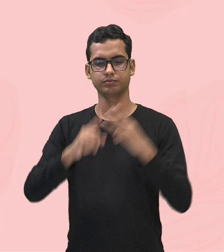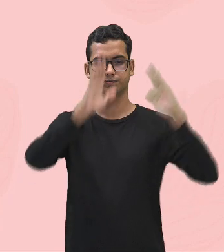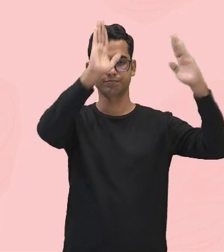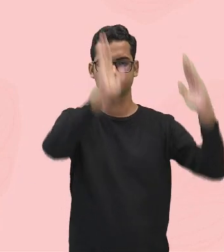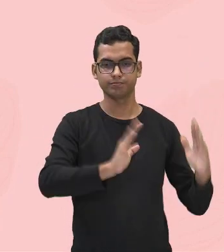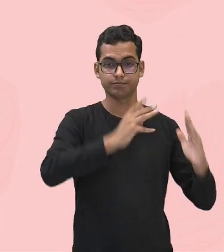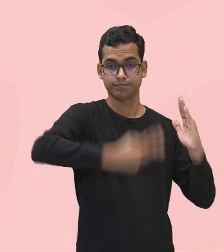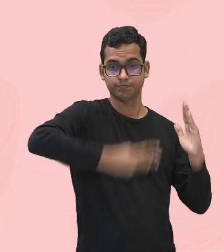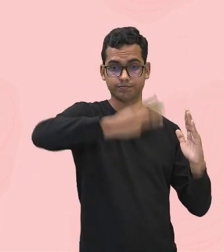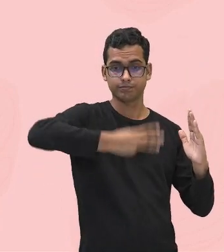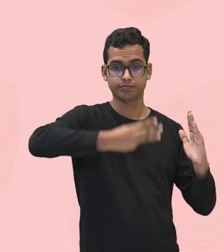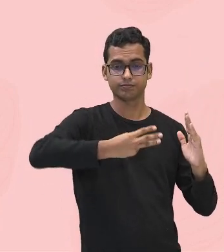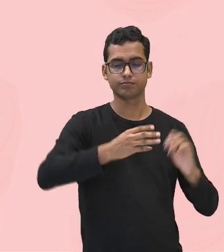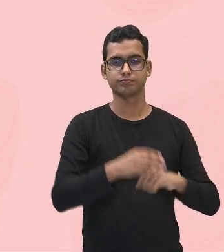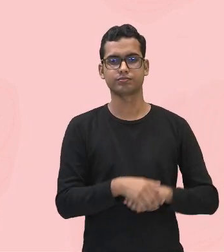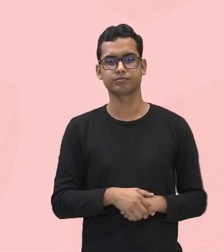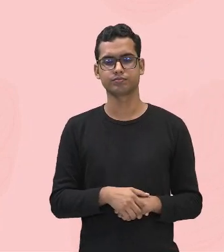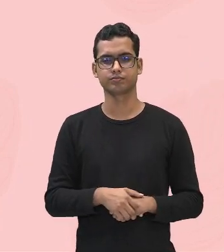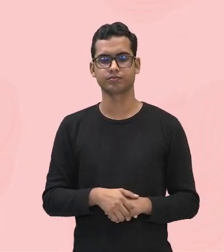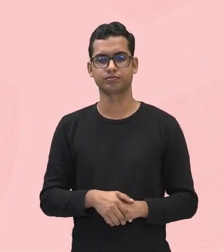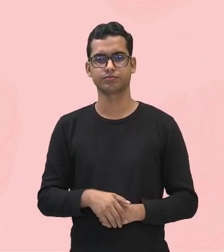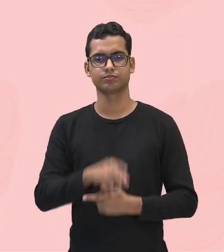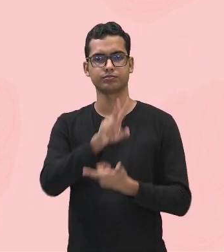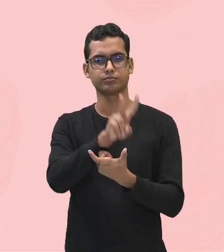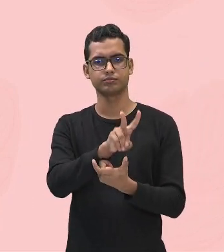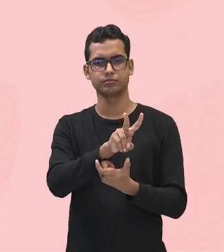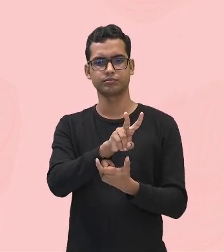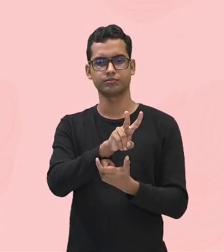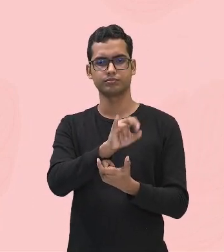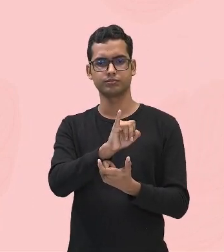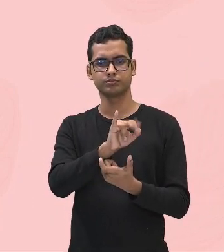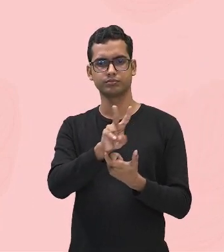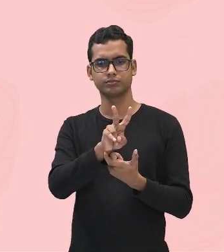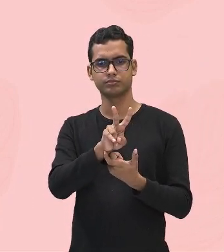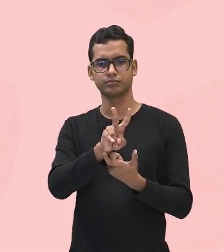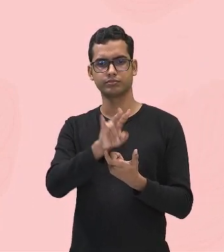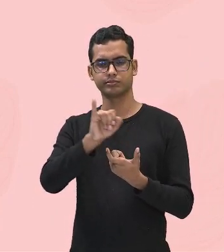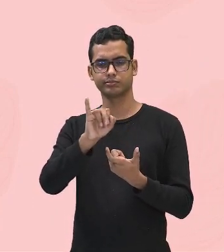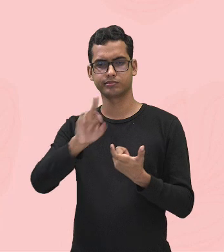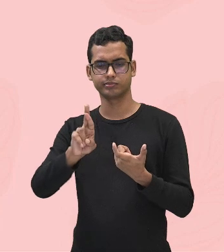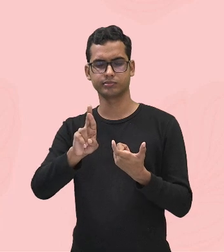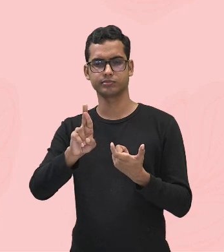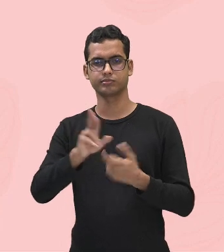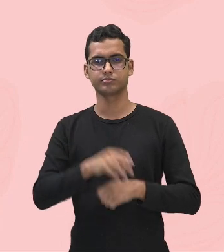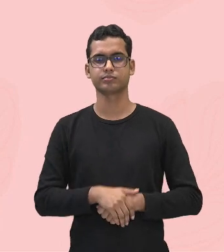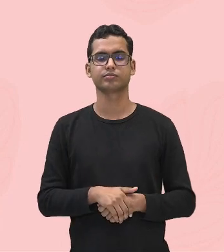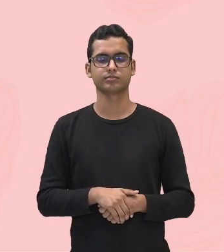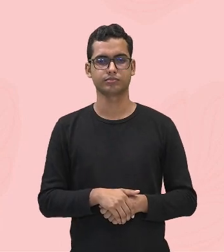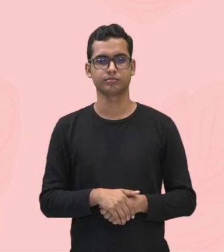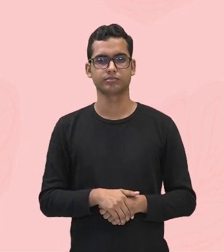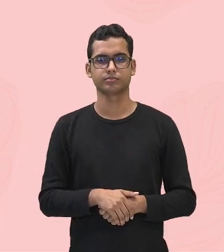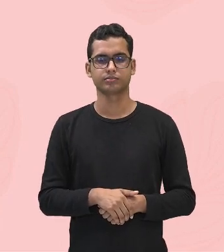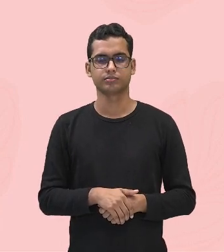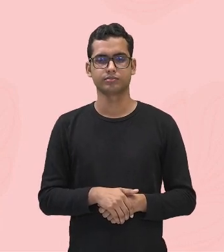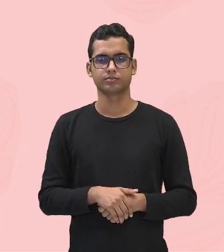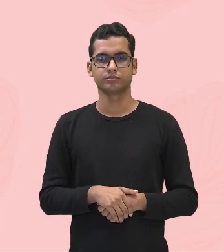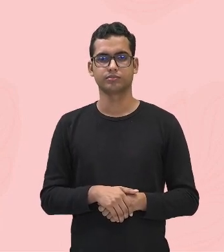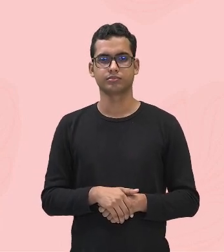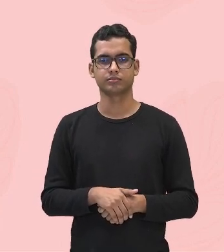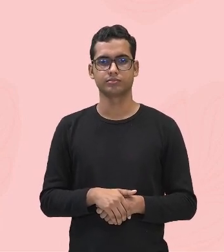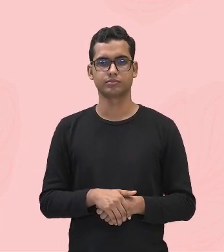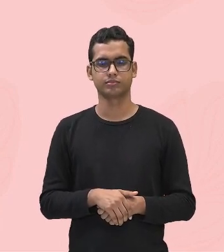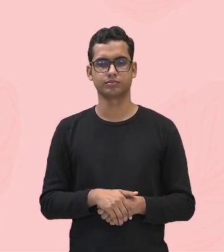Verbos terminados em -er. Então, a gente tira, lembram? A gente tira essa terminação e o que sobra